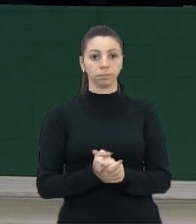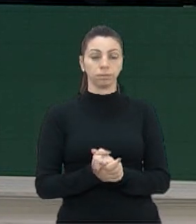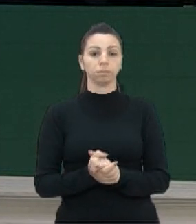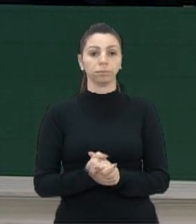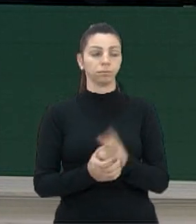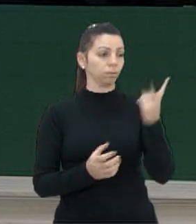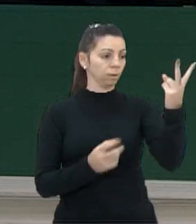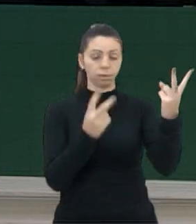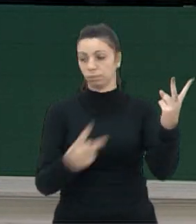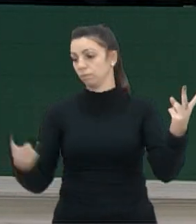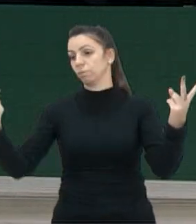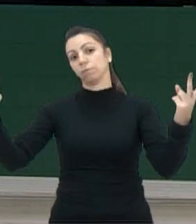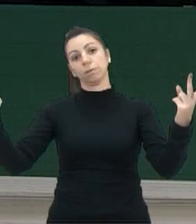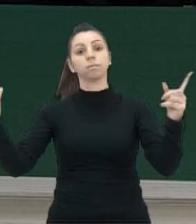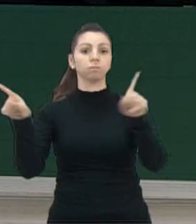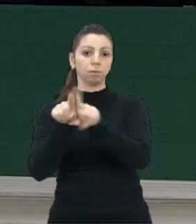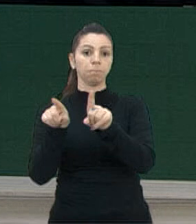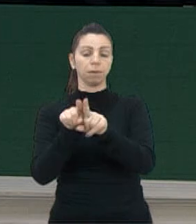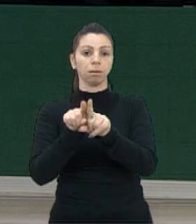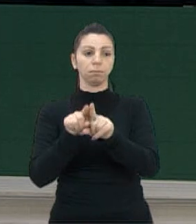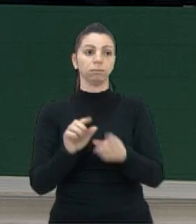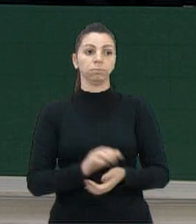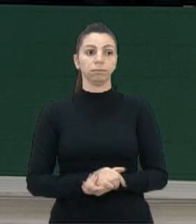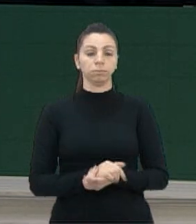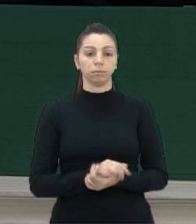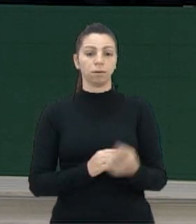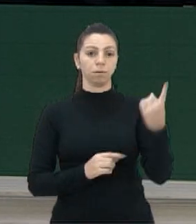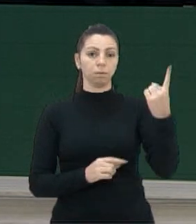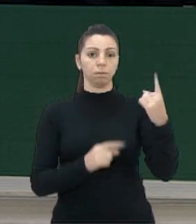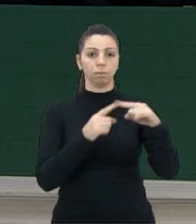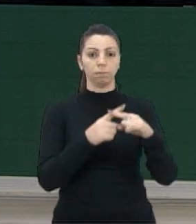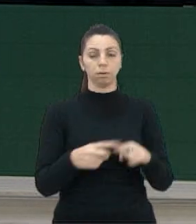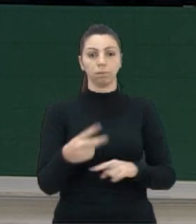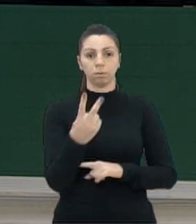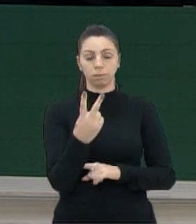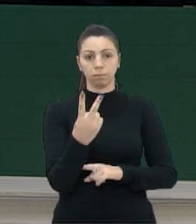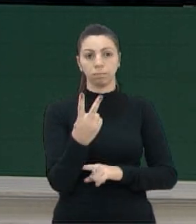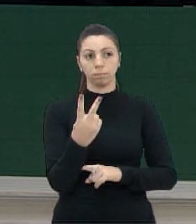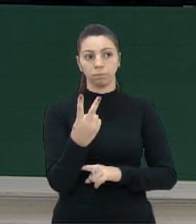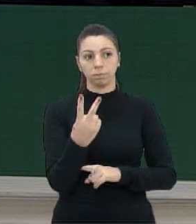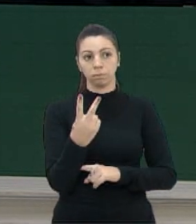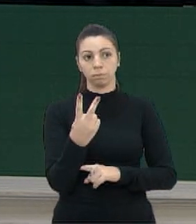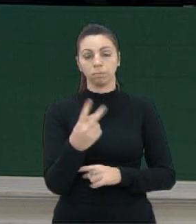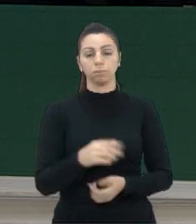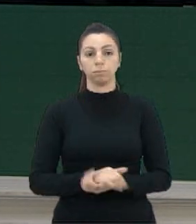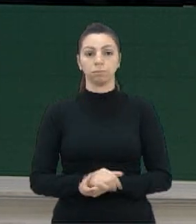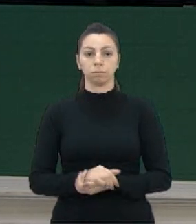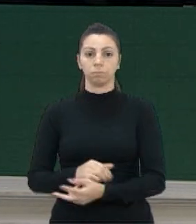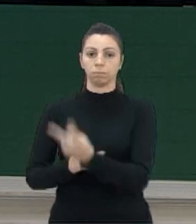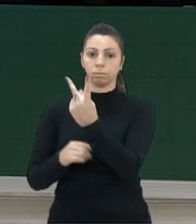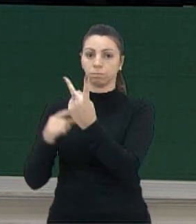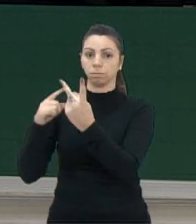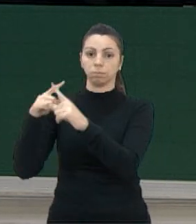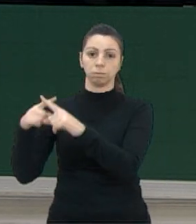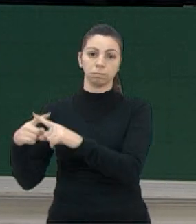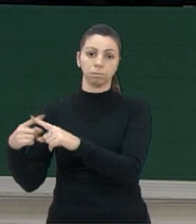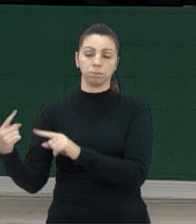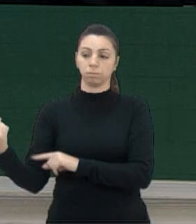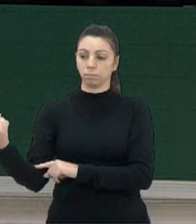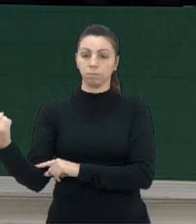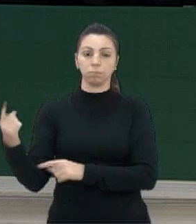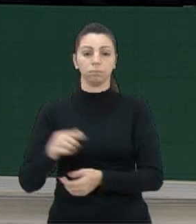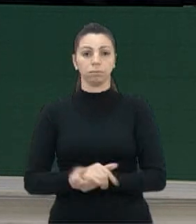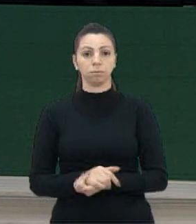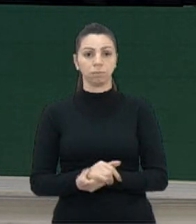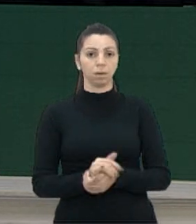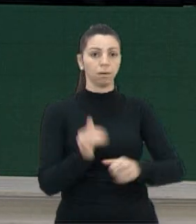com um coeficiente 2. 1 vezes 2, 2 ferros aqui para os reagentes, 2 vezes 1, 2 ferros aqui